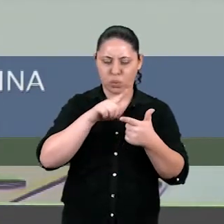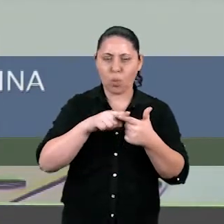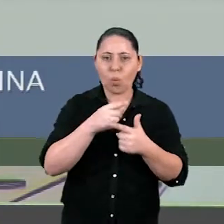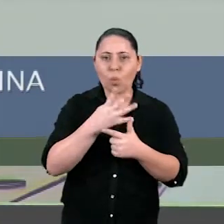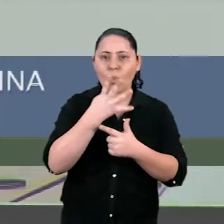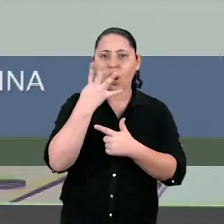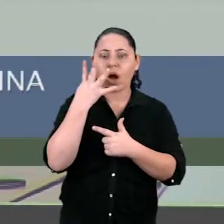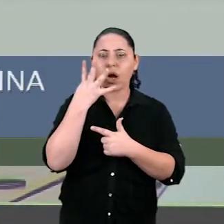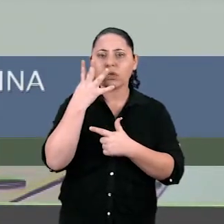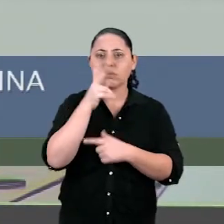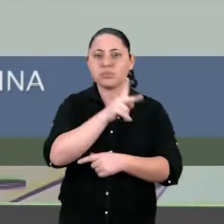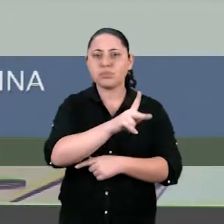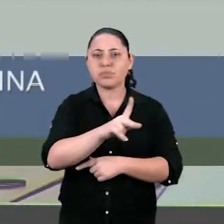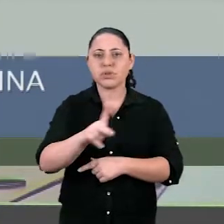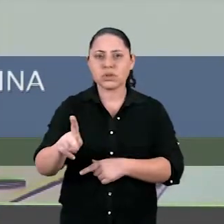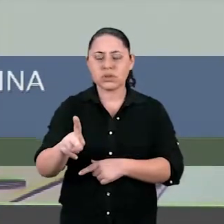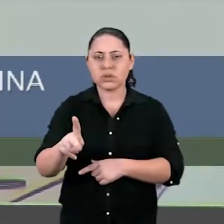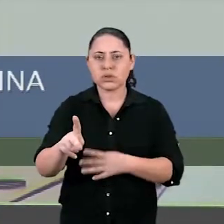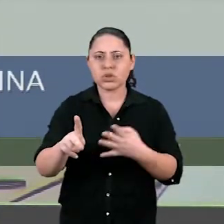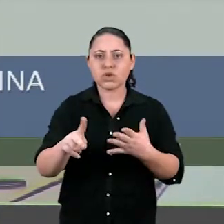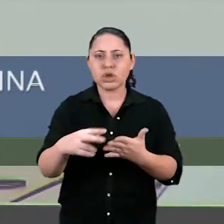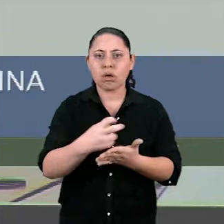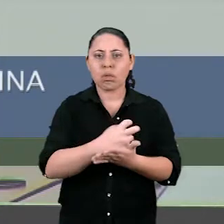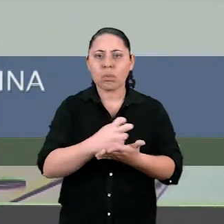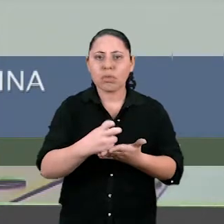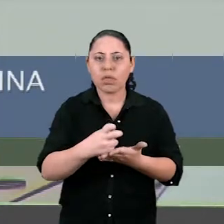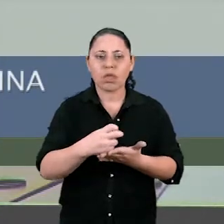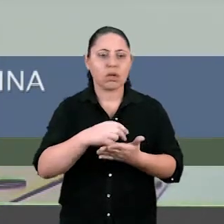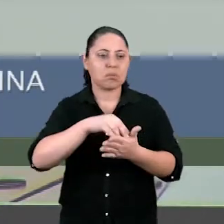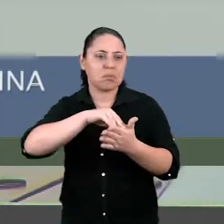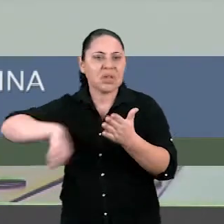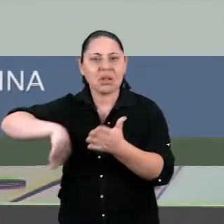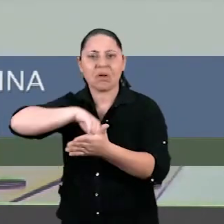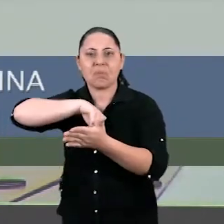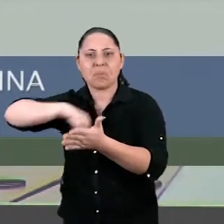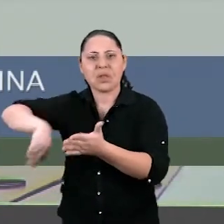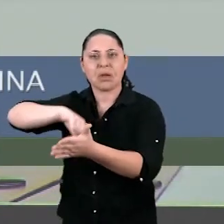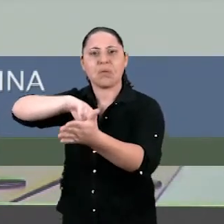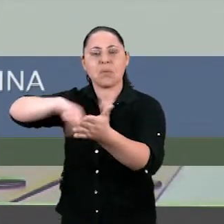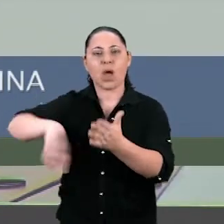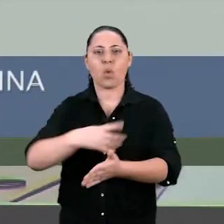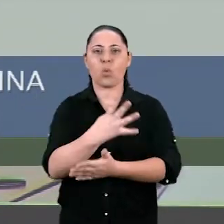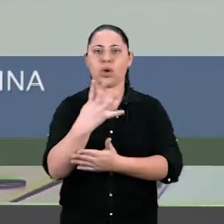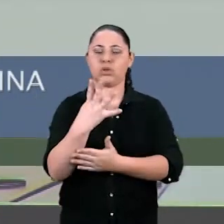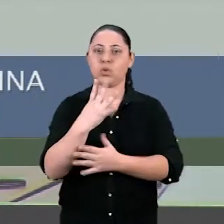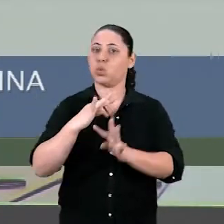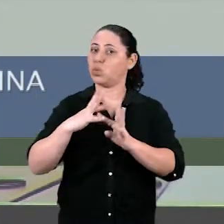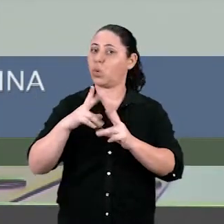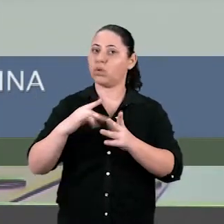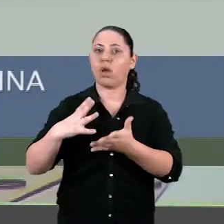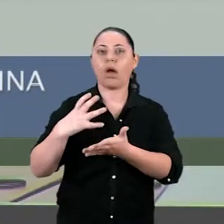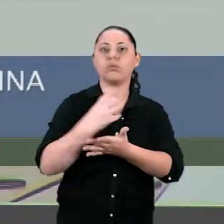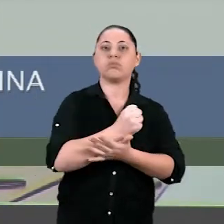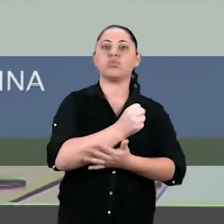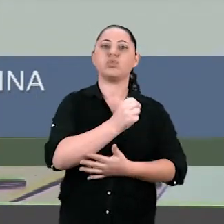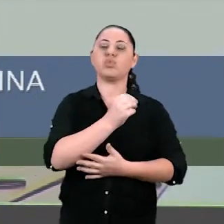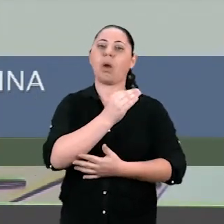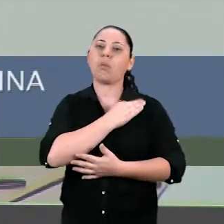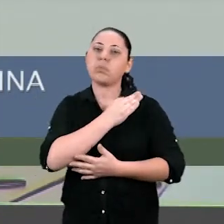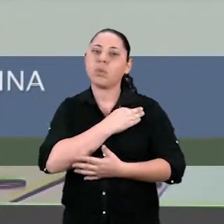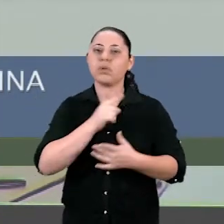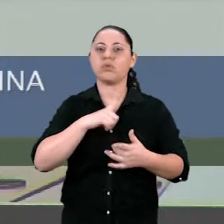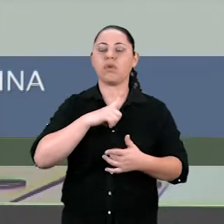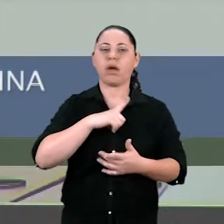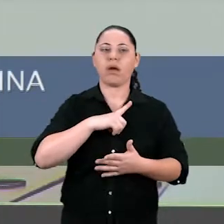foram impeachmentados, e todos os presidentes que assumiram tiveram diversos processos de impeachment, pedidos de processo